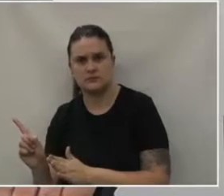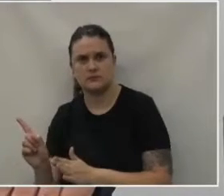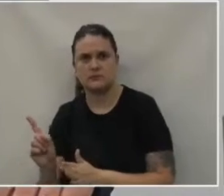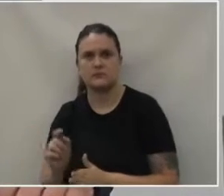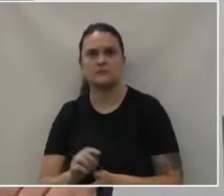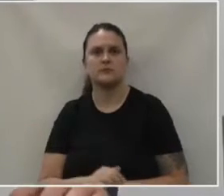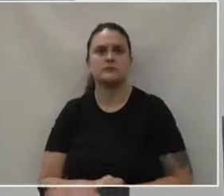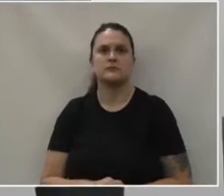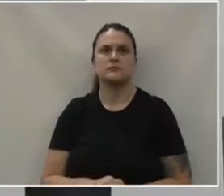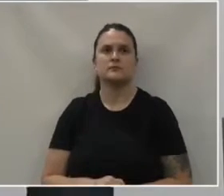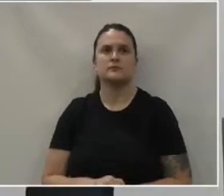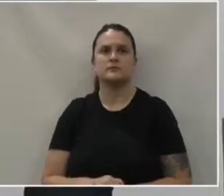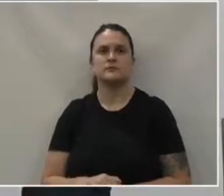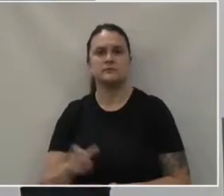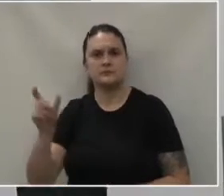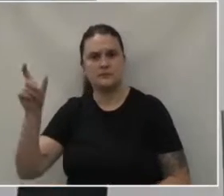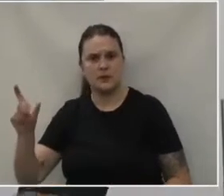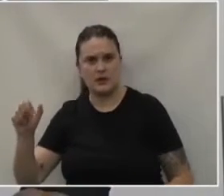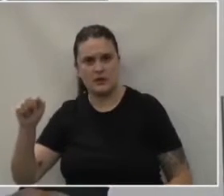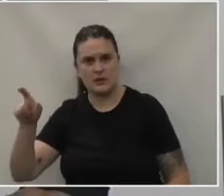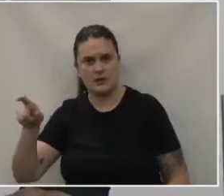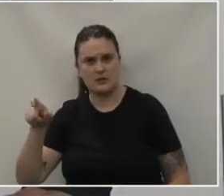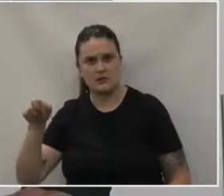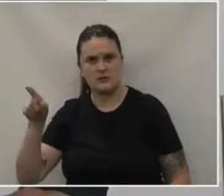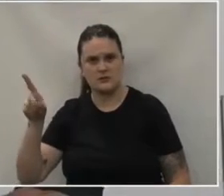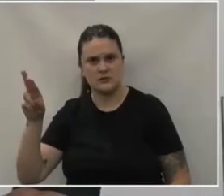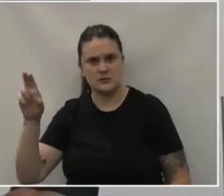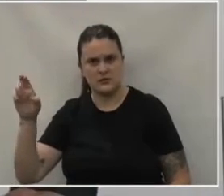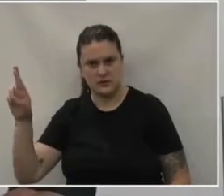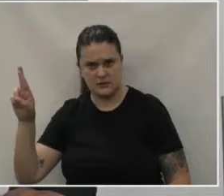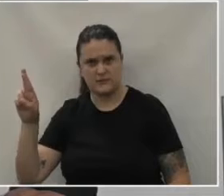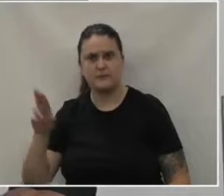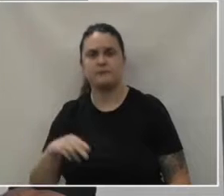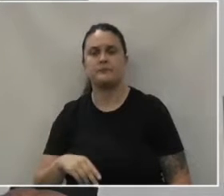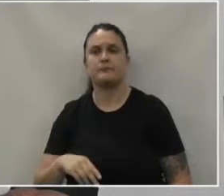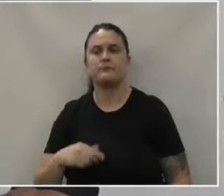ao Alexander na questão